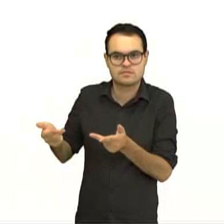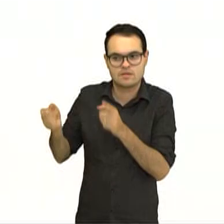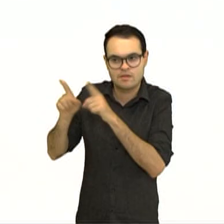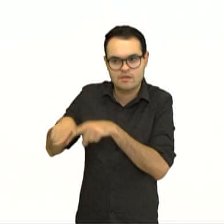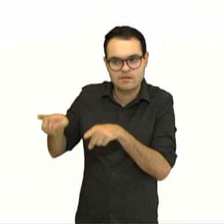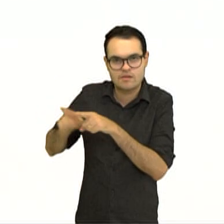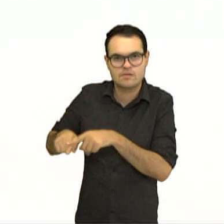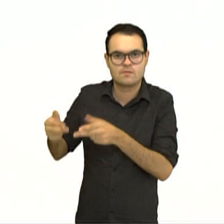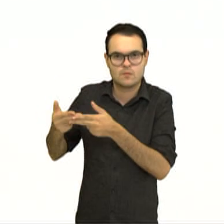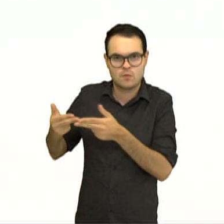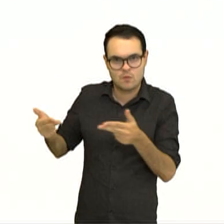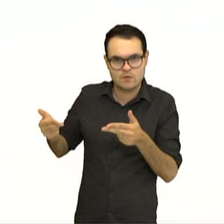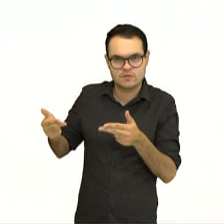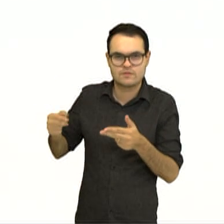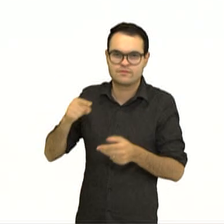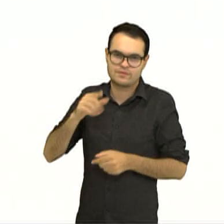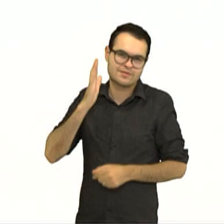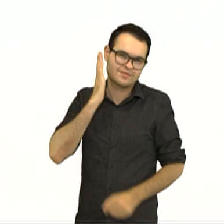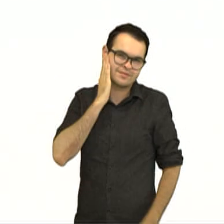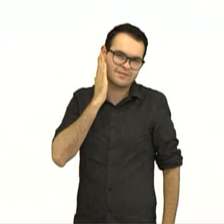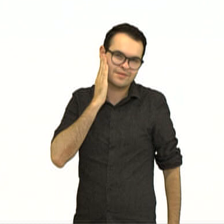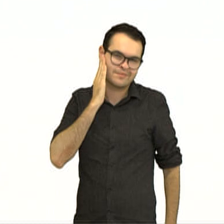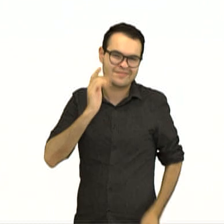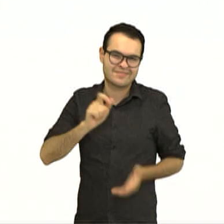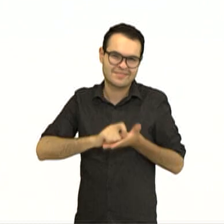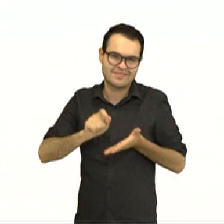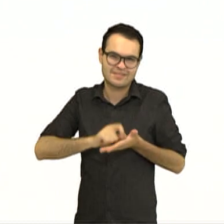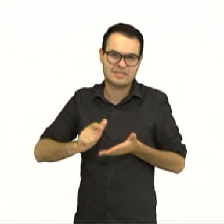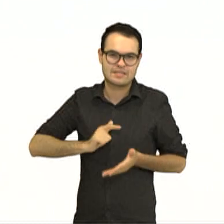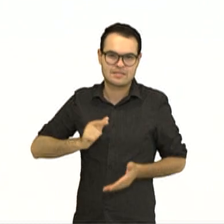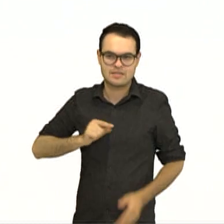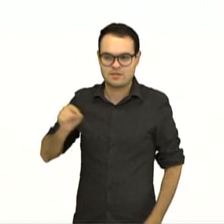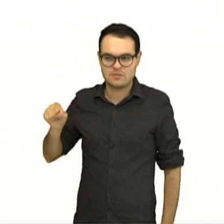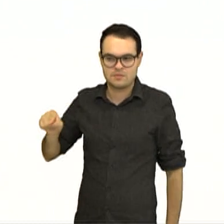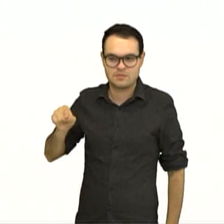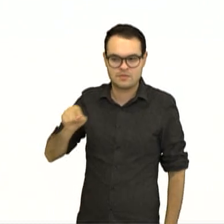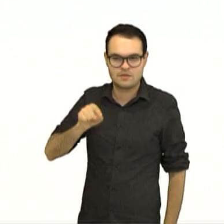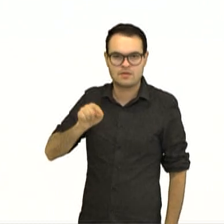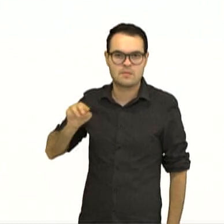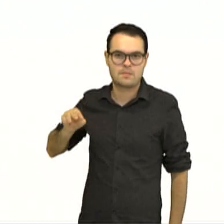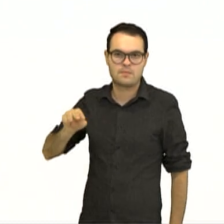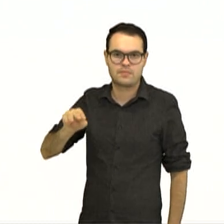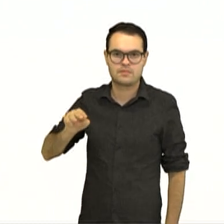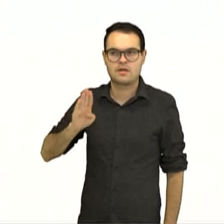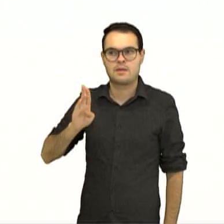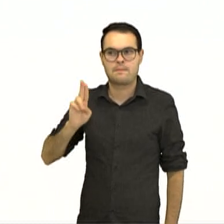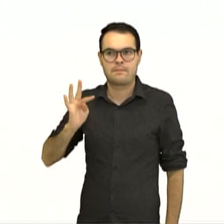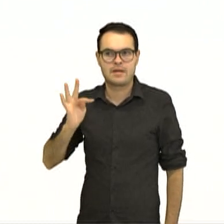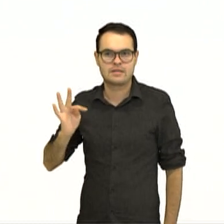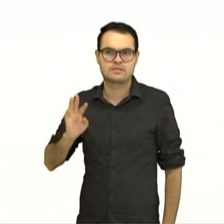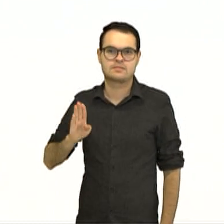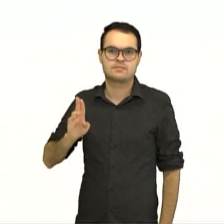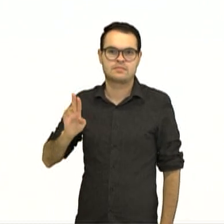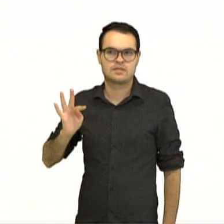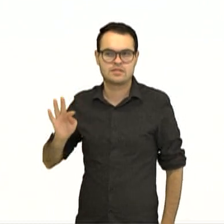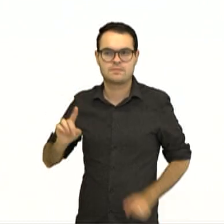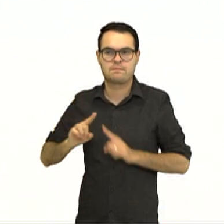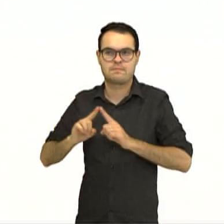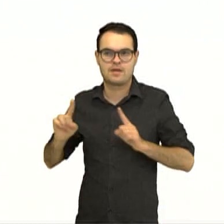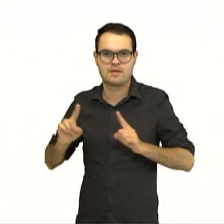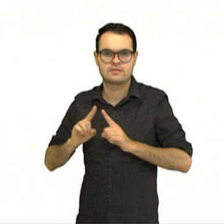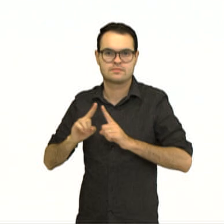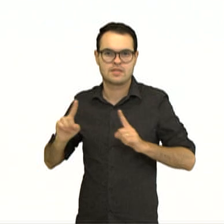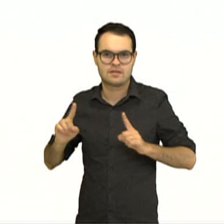alguma coisa, né? Daí se sabe, né? Na escrita tem aqueles 3 pontinhos, né? Ou você fala but, mas,